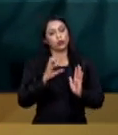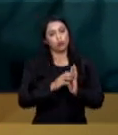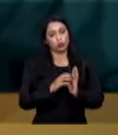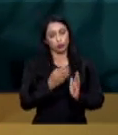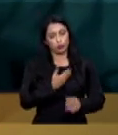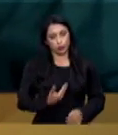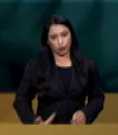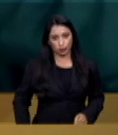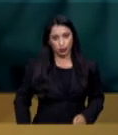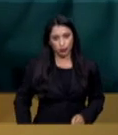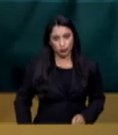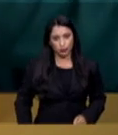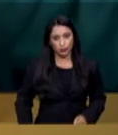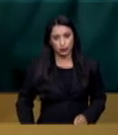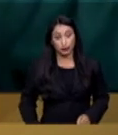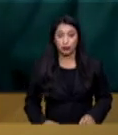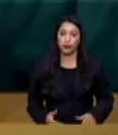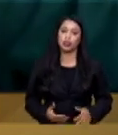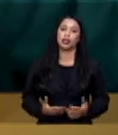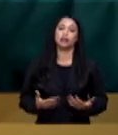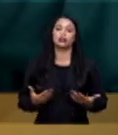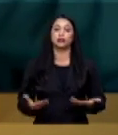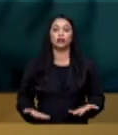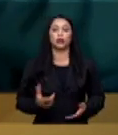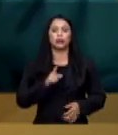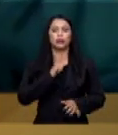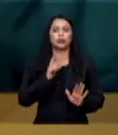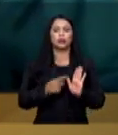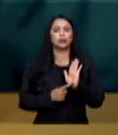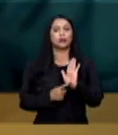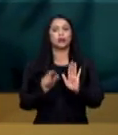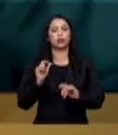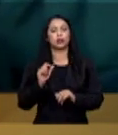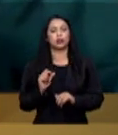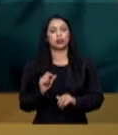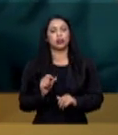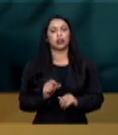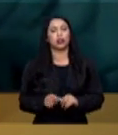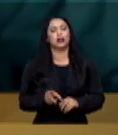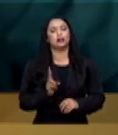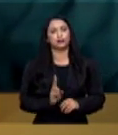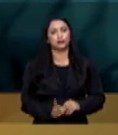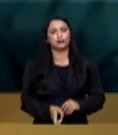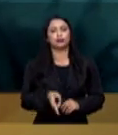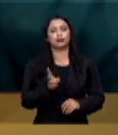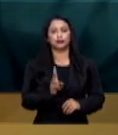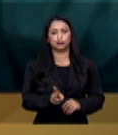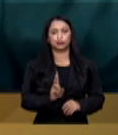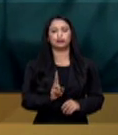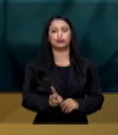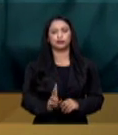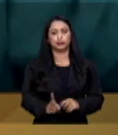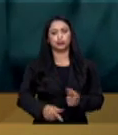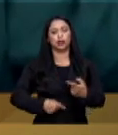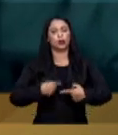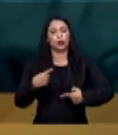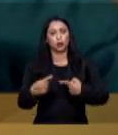O círculo mostra-se vicioso. Estamos a tratar